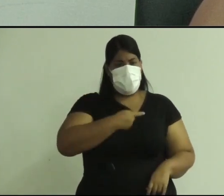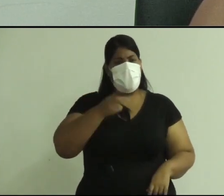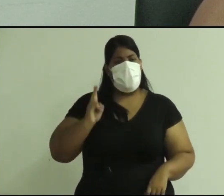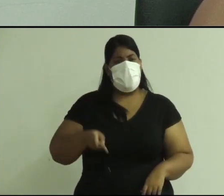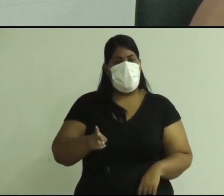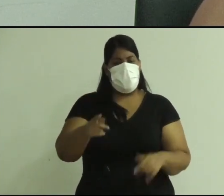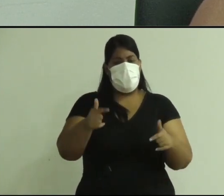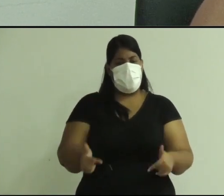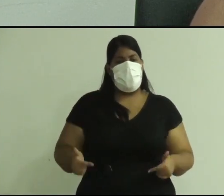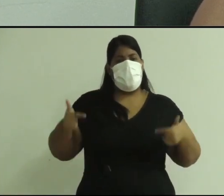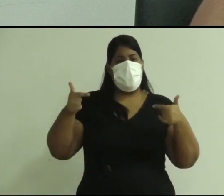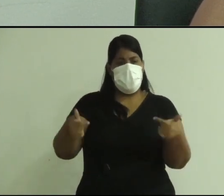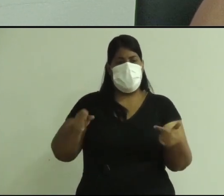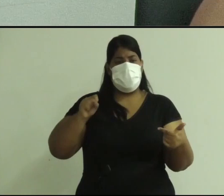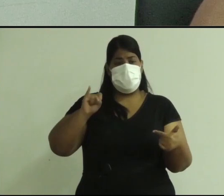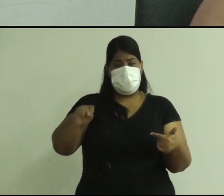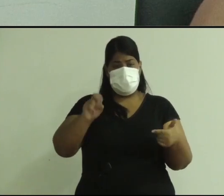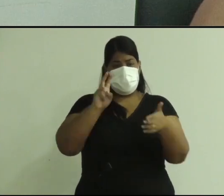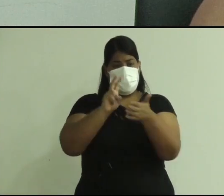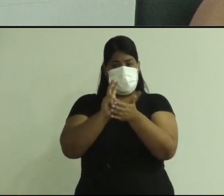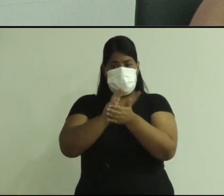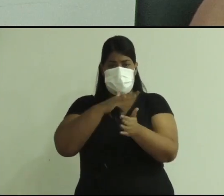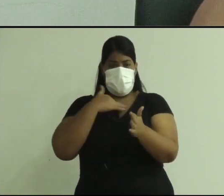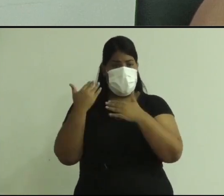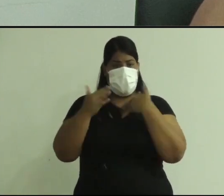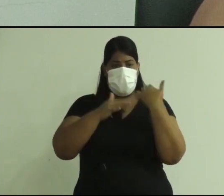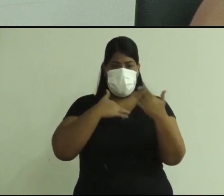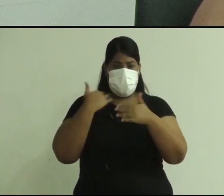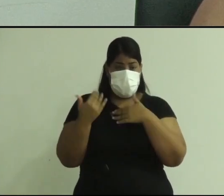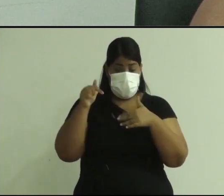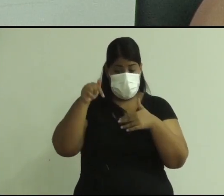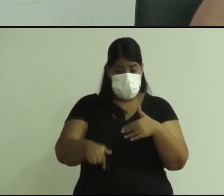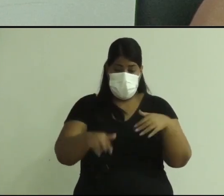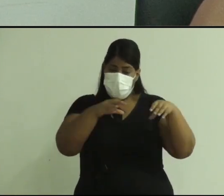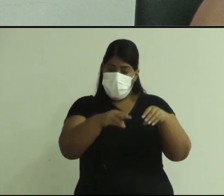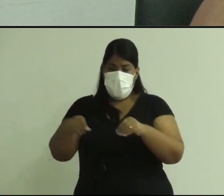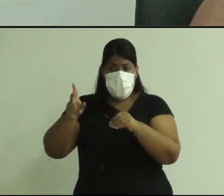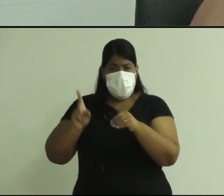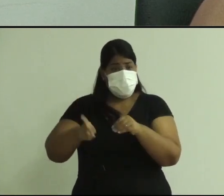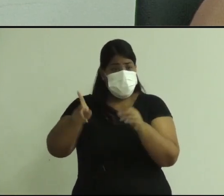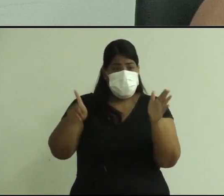pé enquanto nossos sangues indígenas estiverem sendo derramados nessa terra que foi sempre